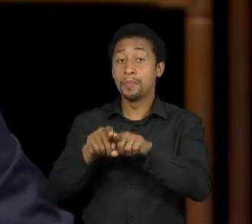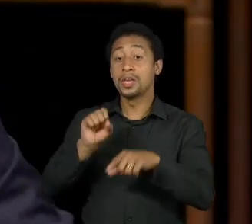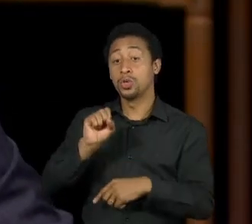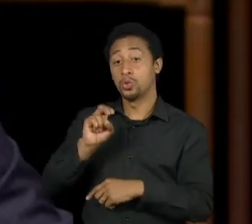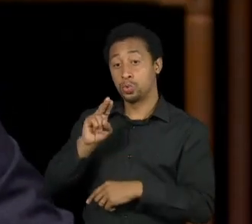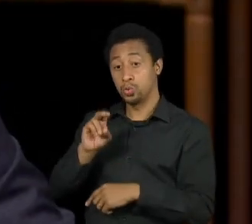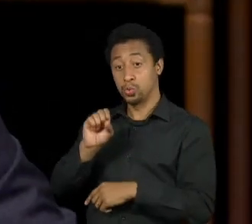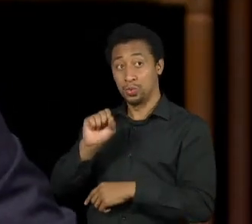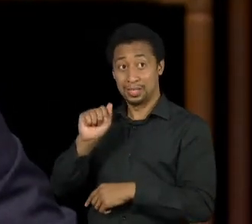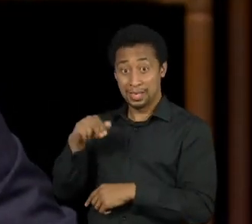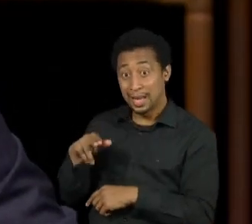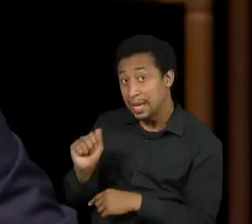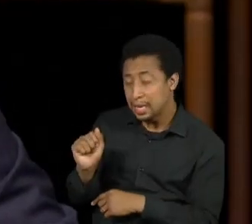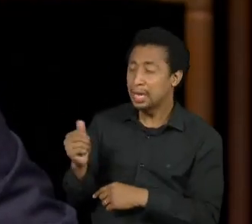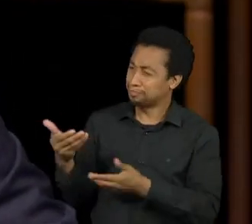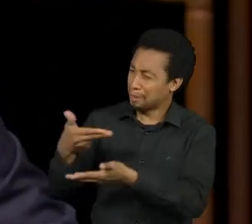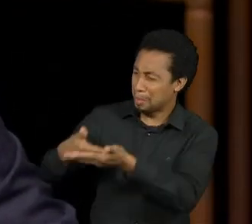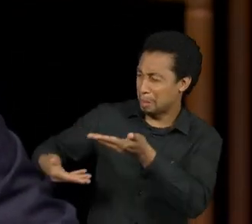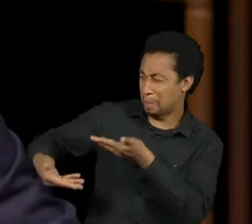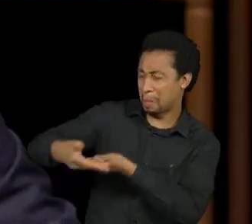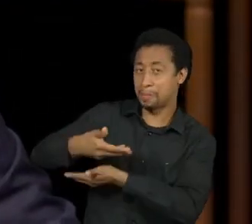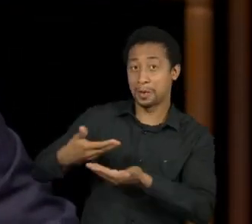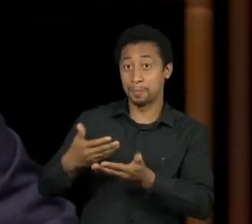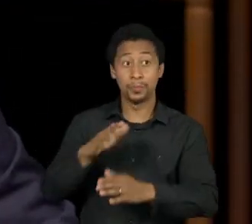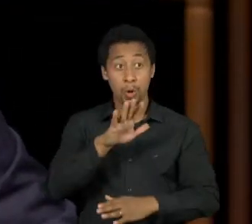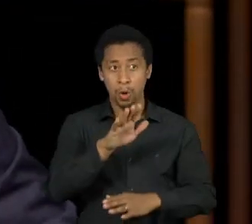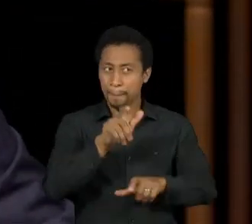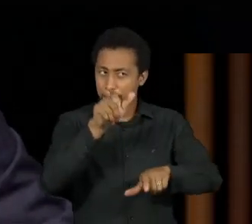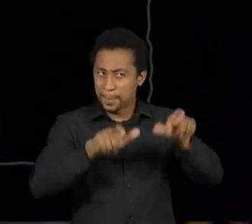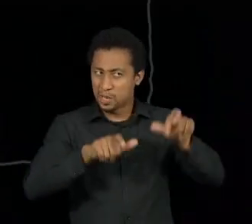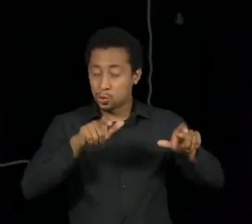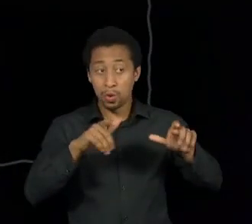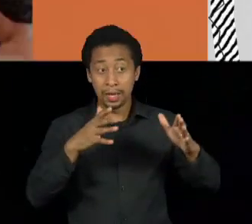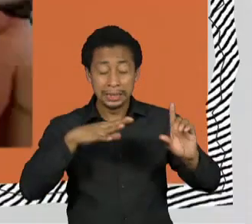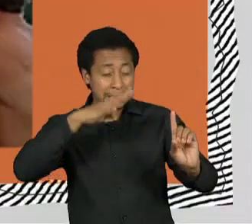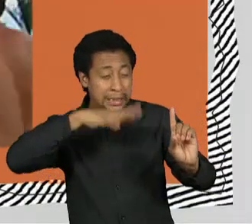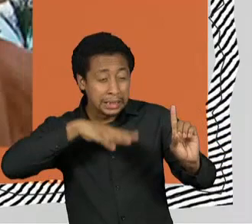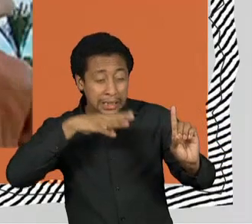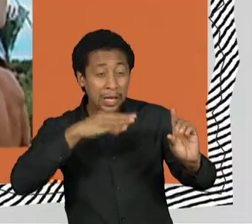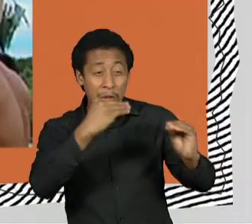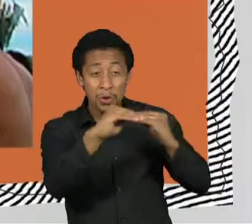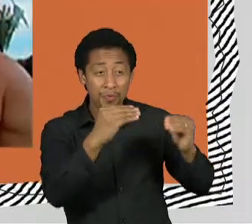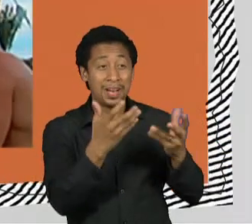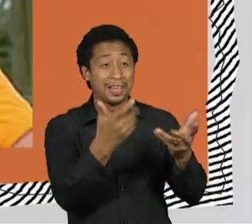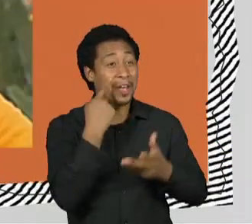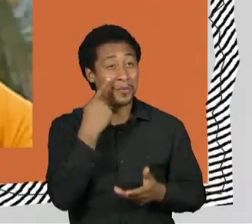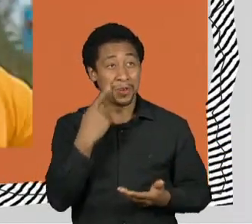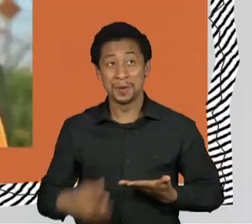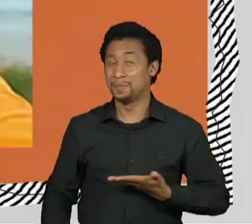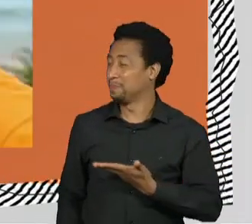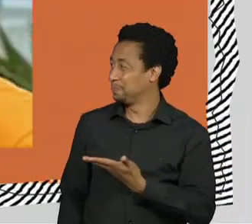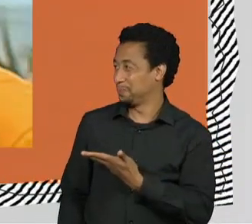o moveleiro doido para que a gente fale da música é essa